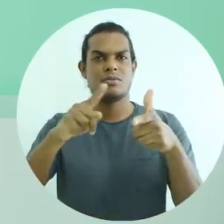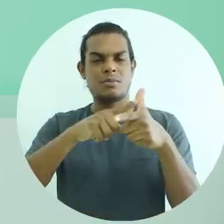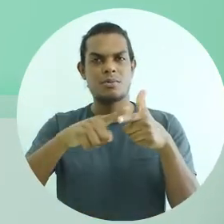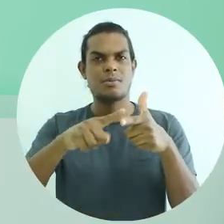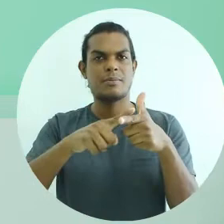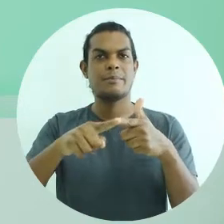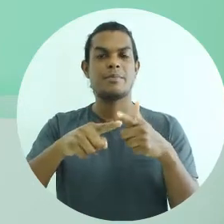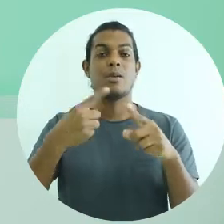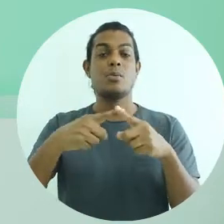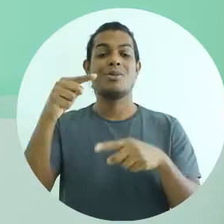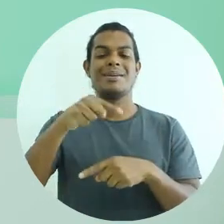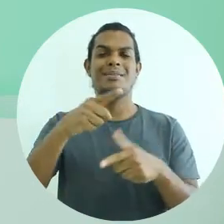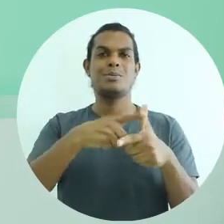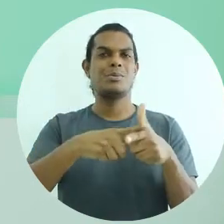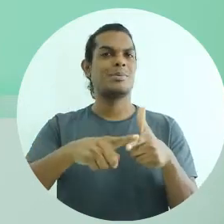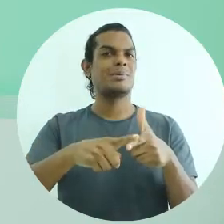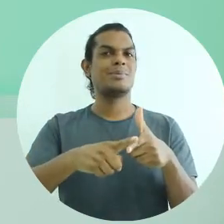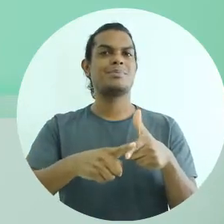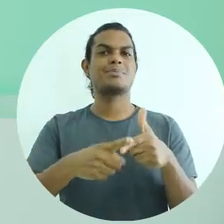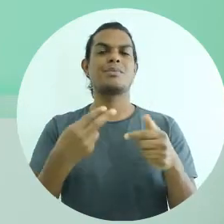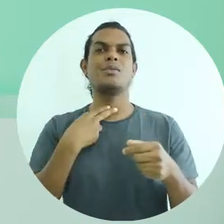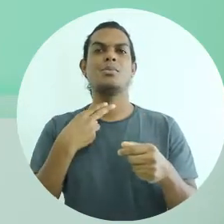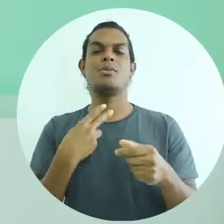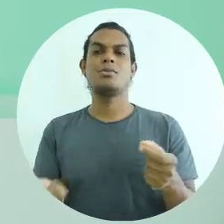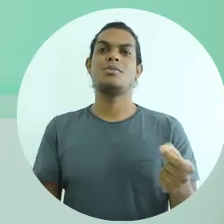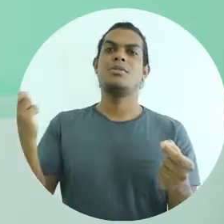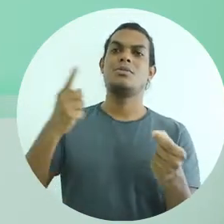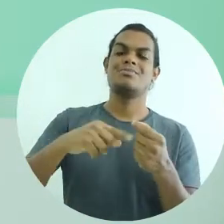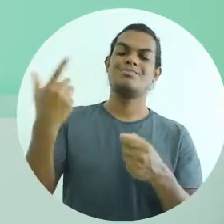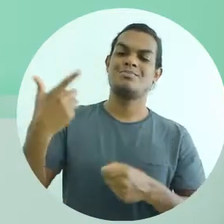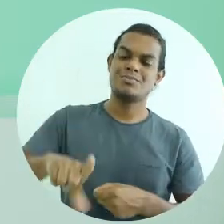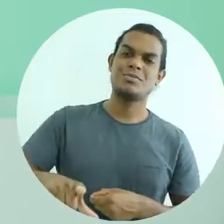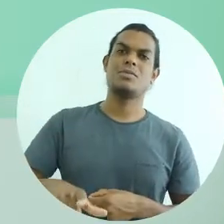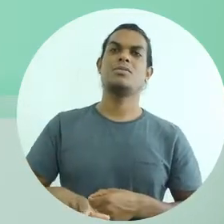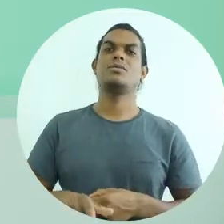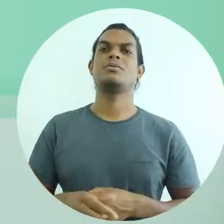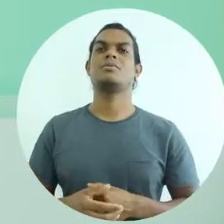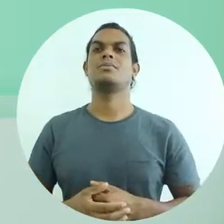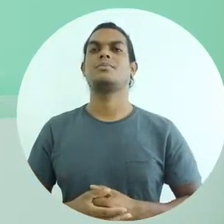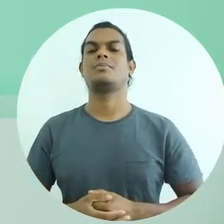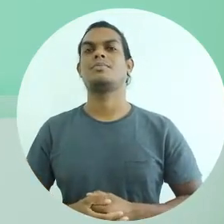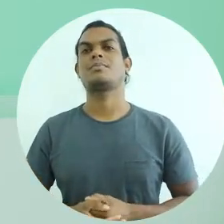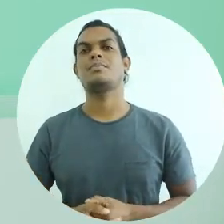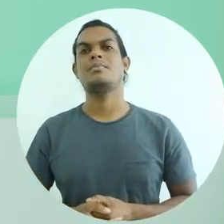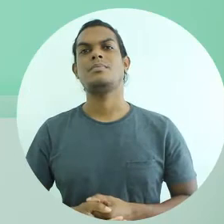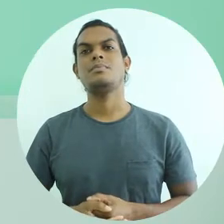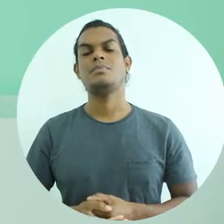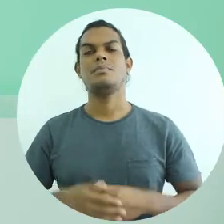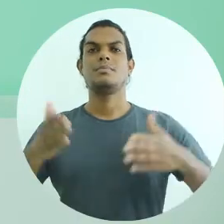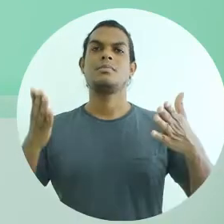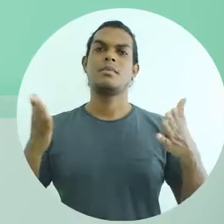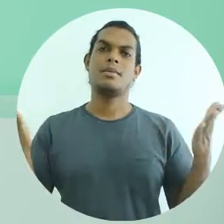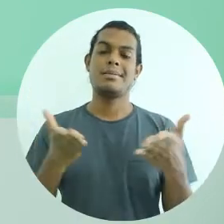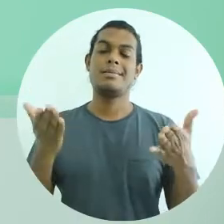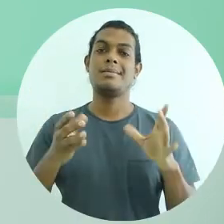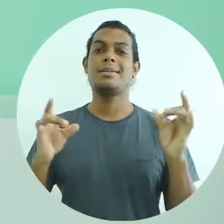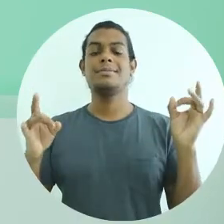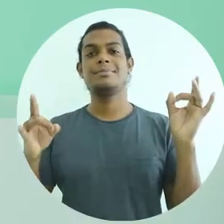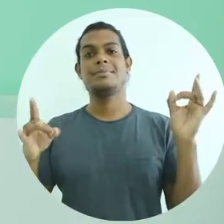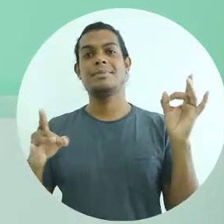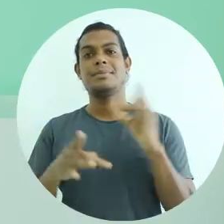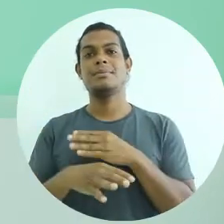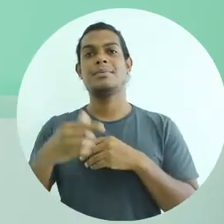volte a acontecer e não volte a gastar muito mais dinheiro do que aquilo que você está investindo. E agora nós terminamos com a